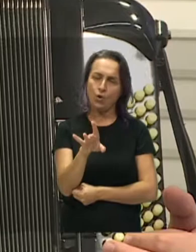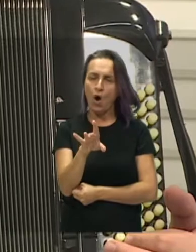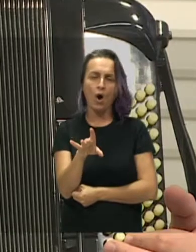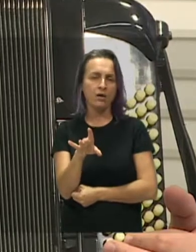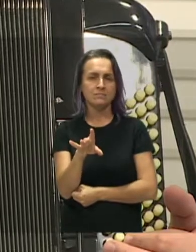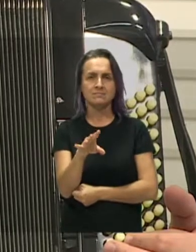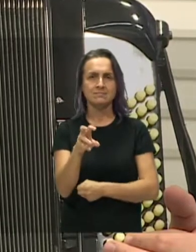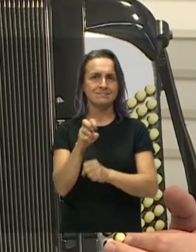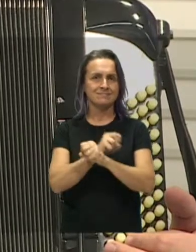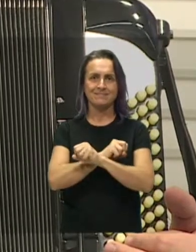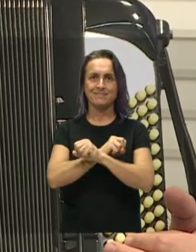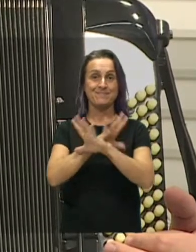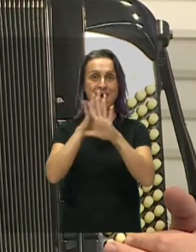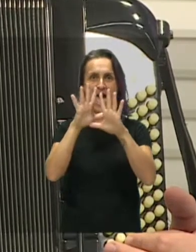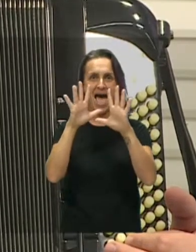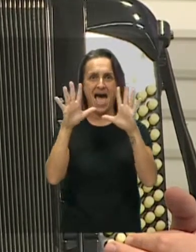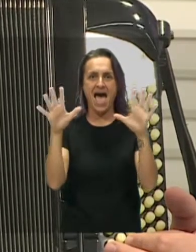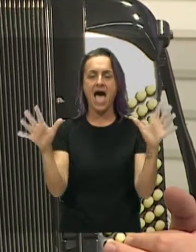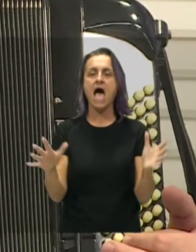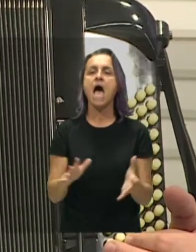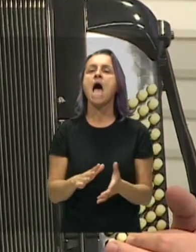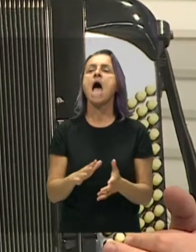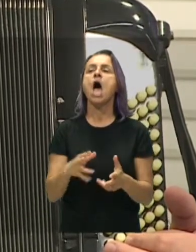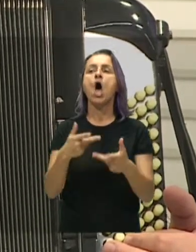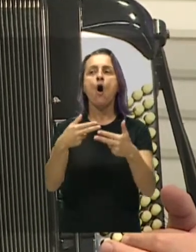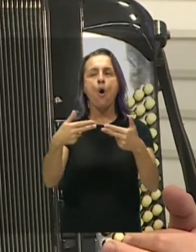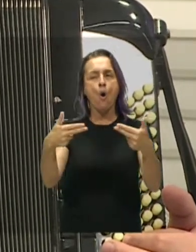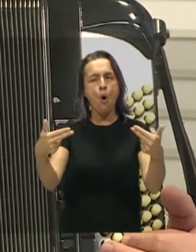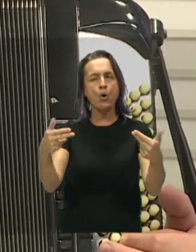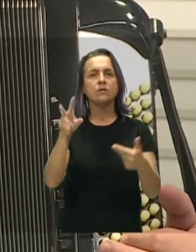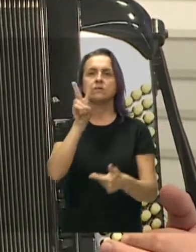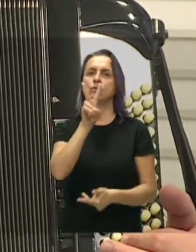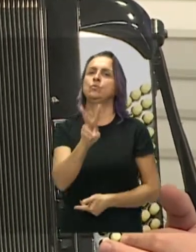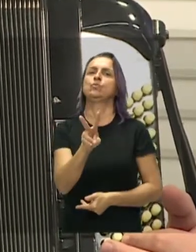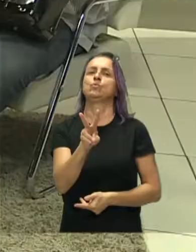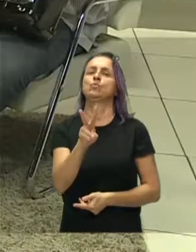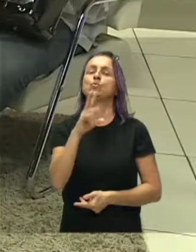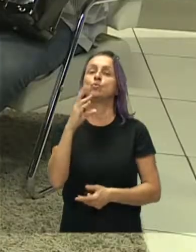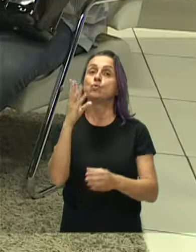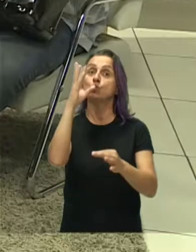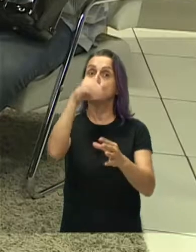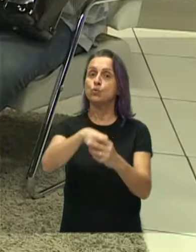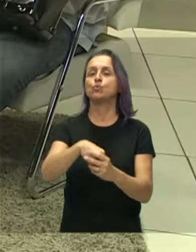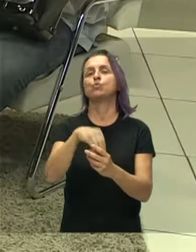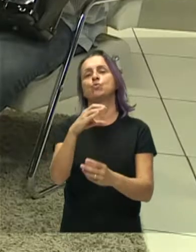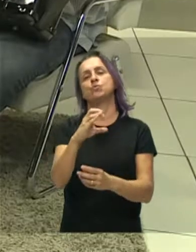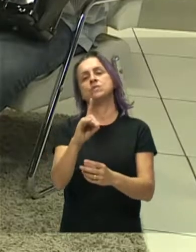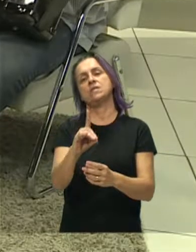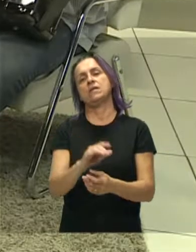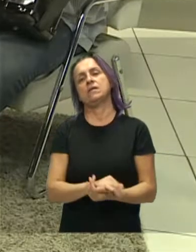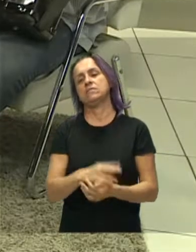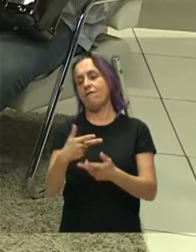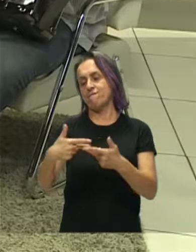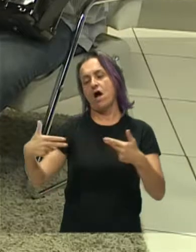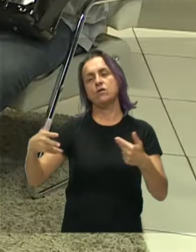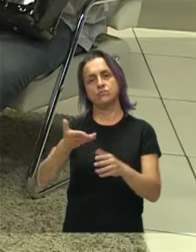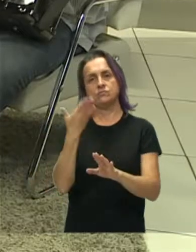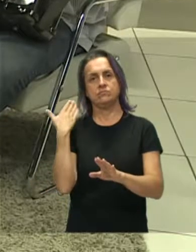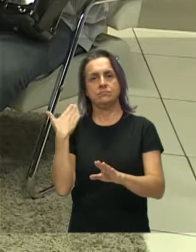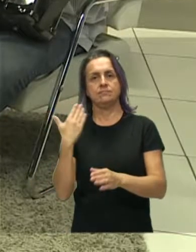nesse DVD. As outras são 2 CDs. As minhas músicas dos outros CDs que a gente tinha